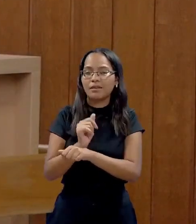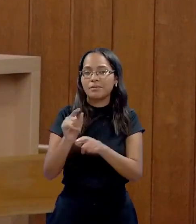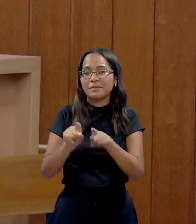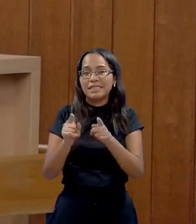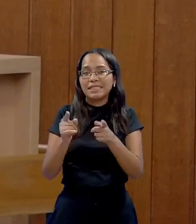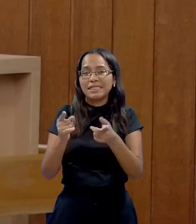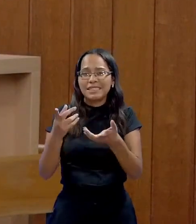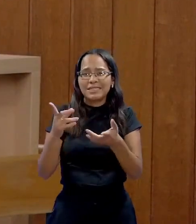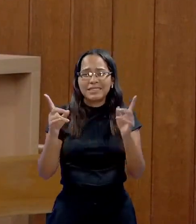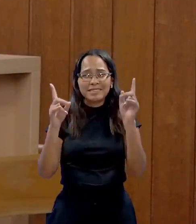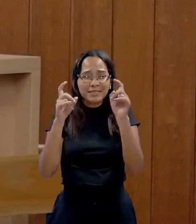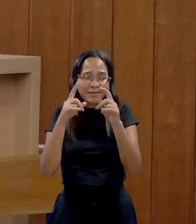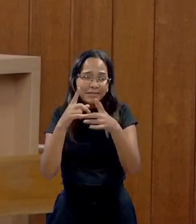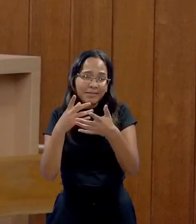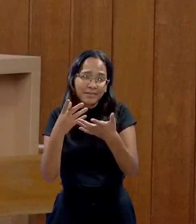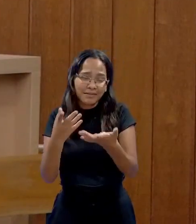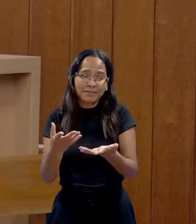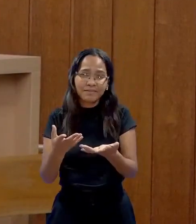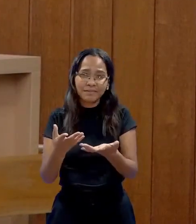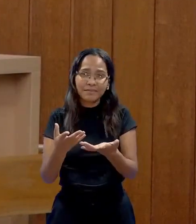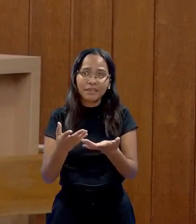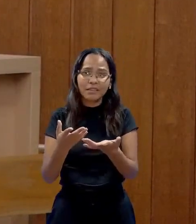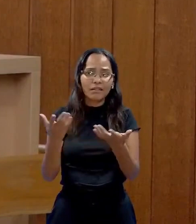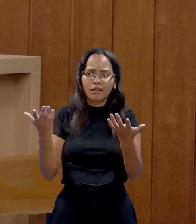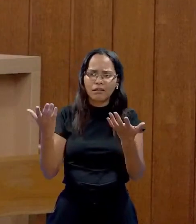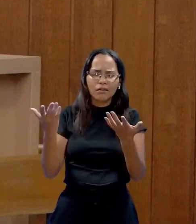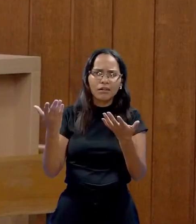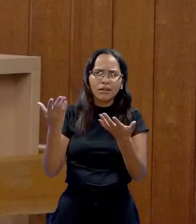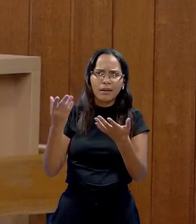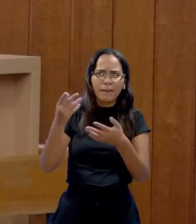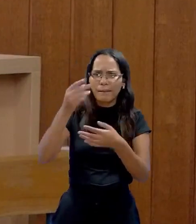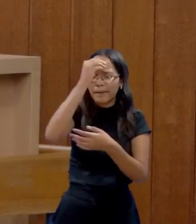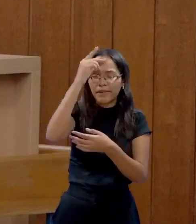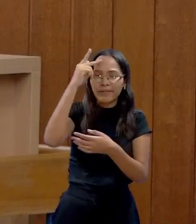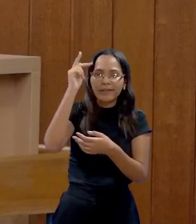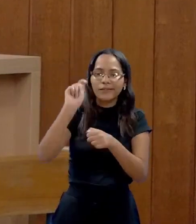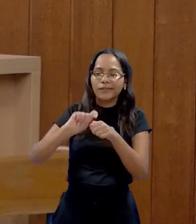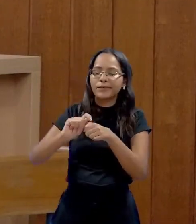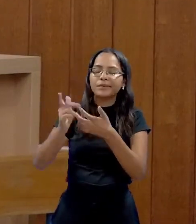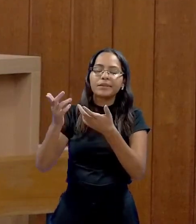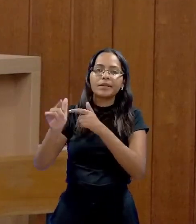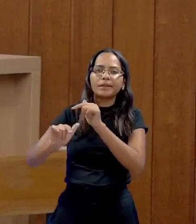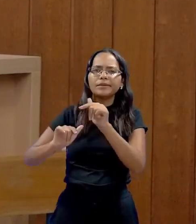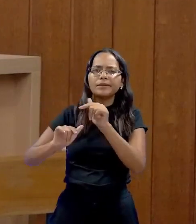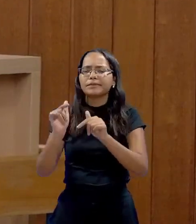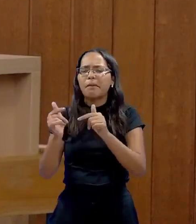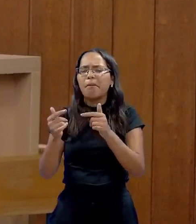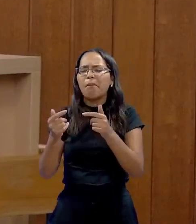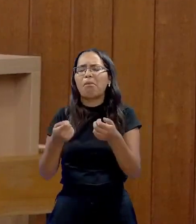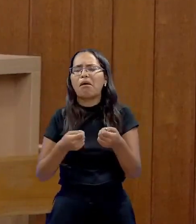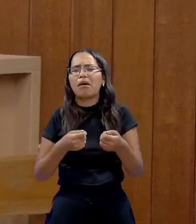está fazendo, colocando esses trabalhadores uns contra os outros.